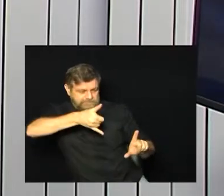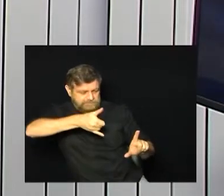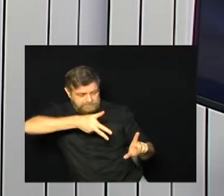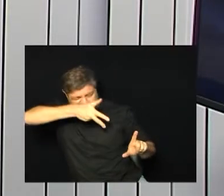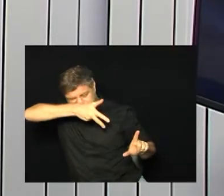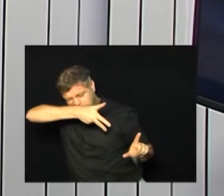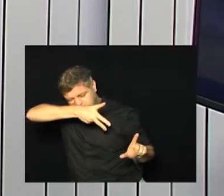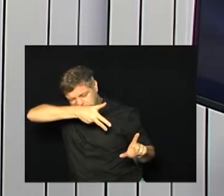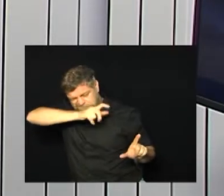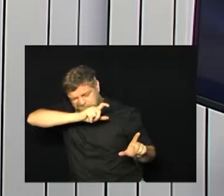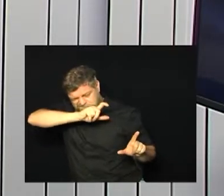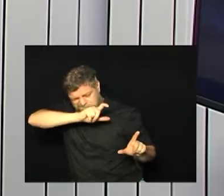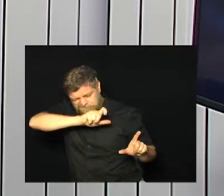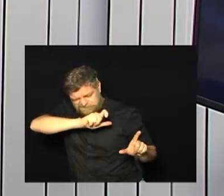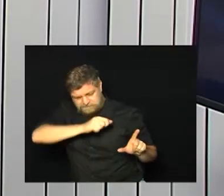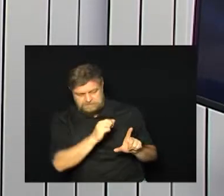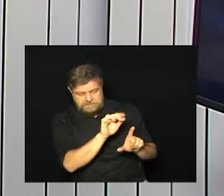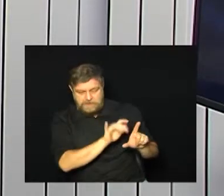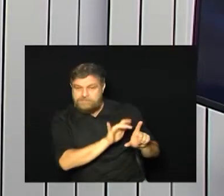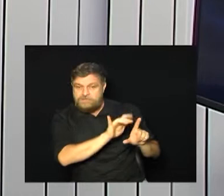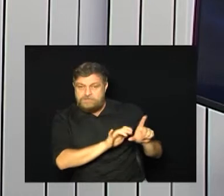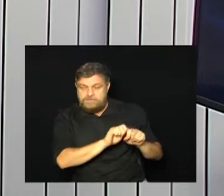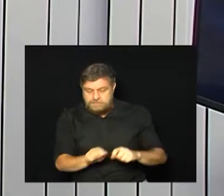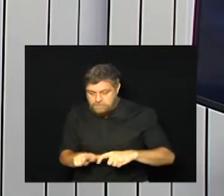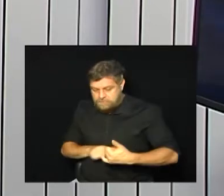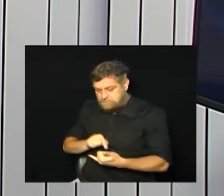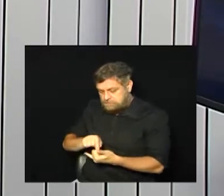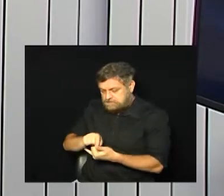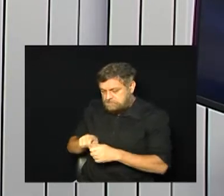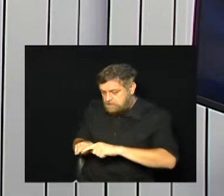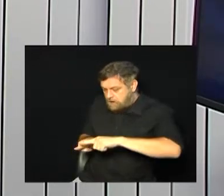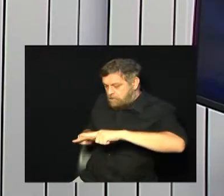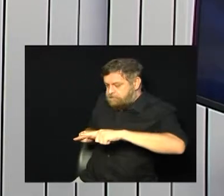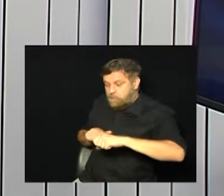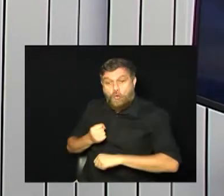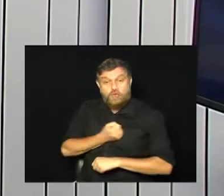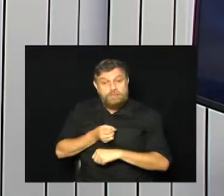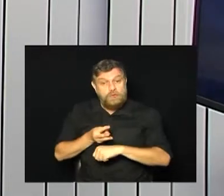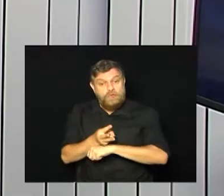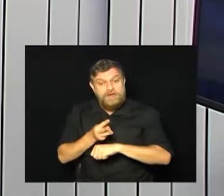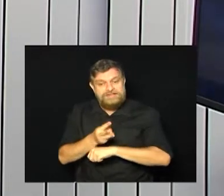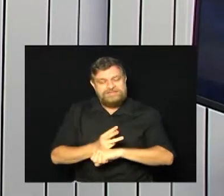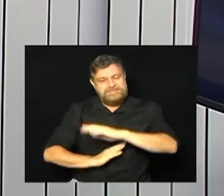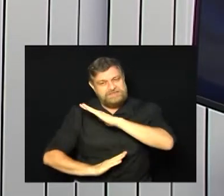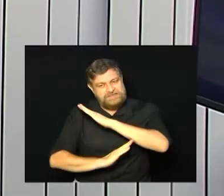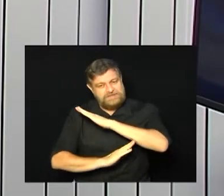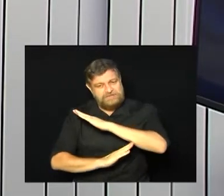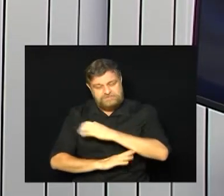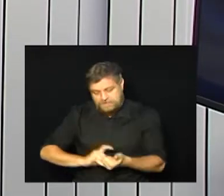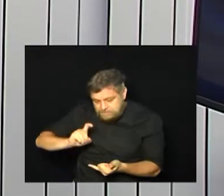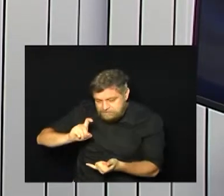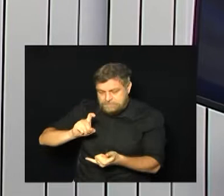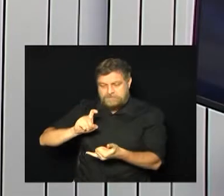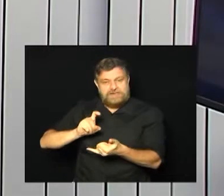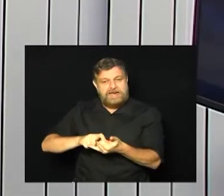QR Code. Apontando para este QR Code, ele já vai aparecer aí no seu celular o WhatsApp da TV Câmara Campinas. Você aperta